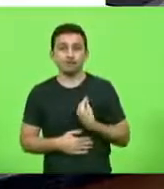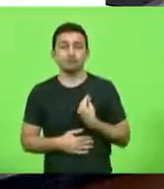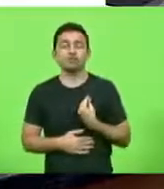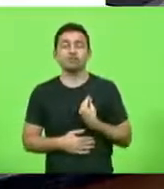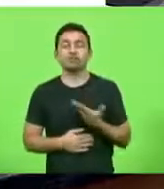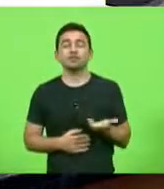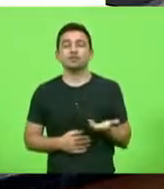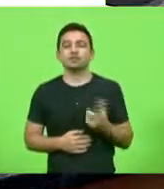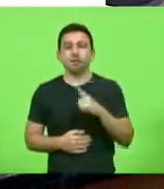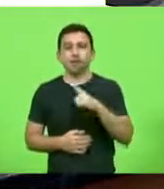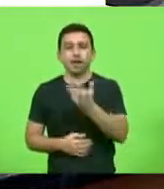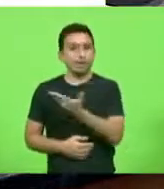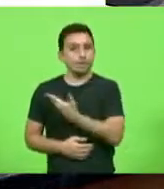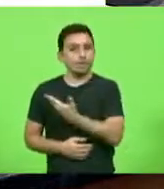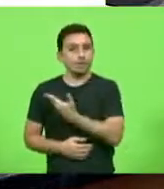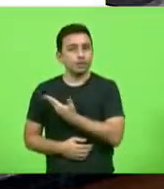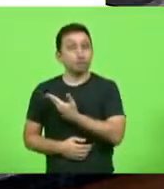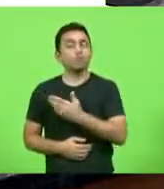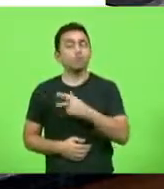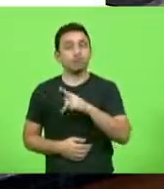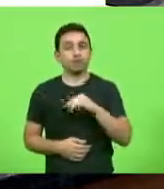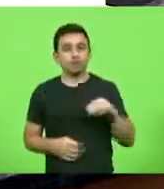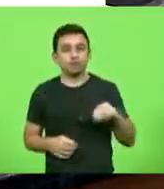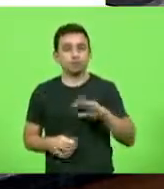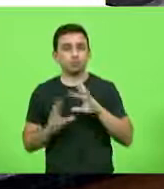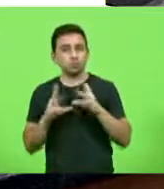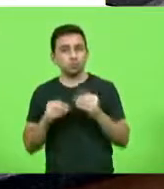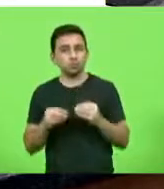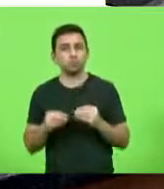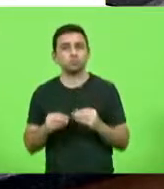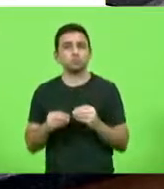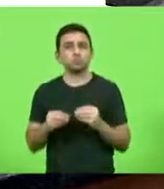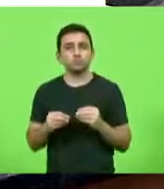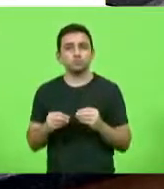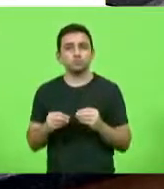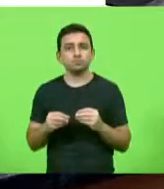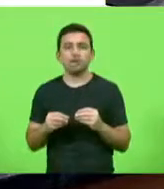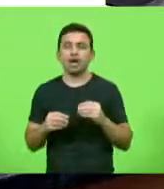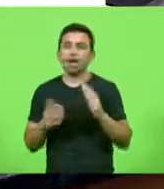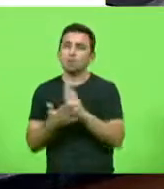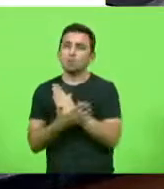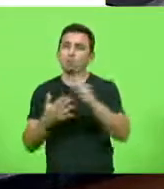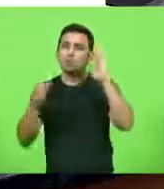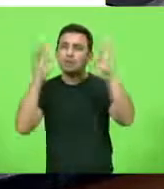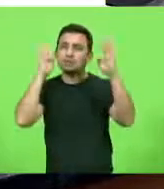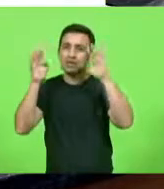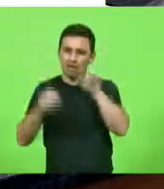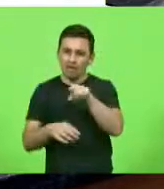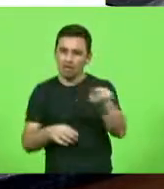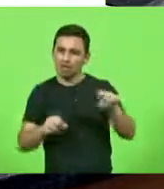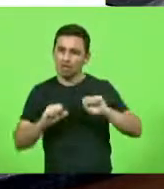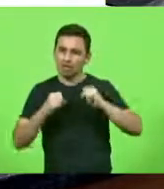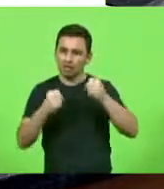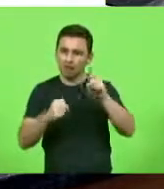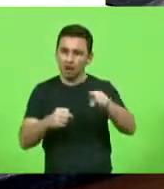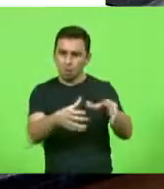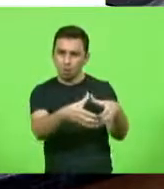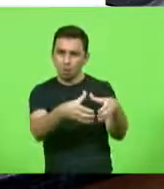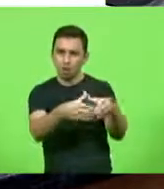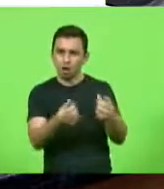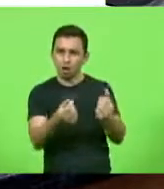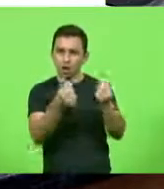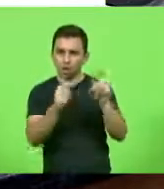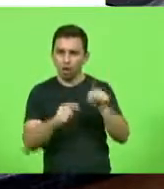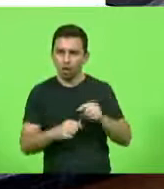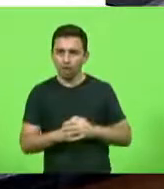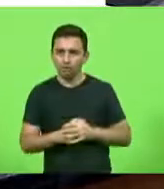temos nossos amigos policiais militares, são em comum para todos os deputados, e as pessoas pensam, será que eles estão defendendo uma classe? Negativo. Quando nós